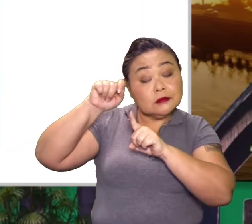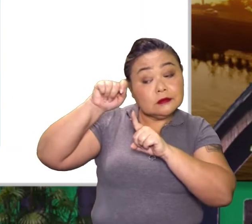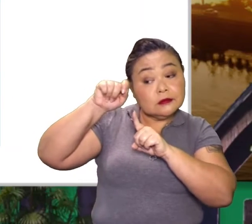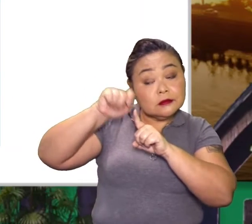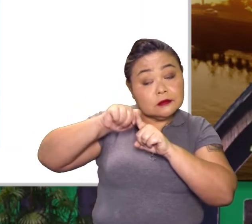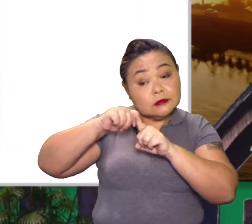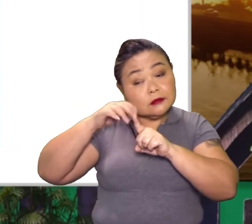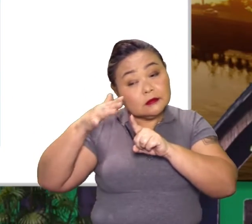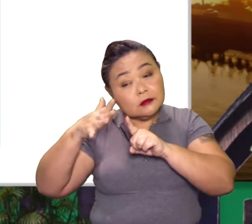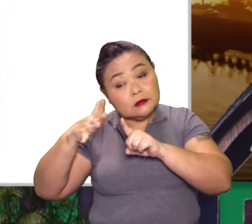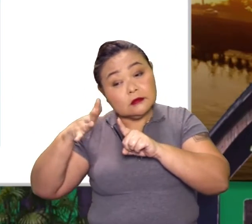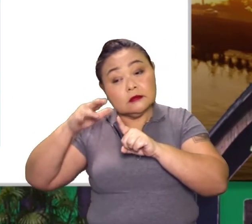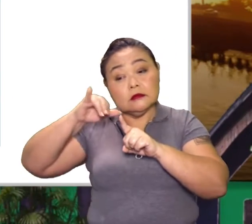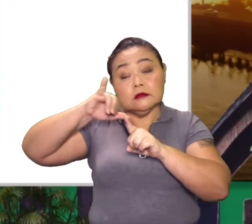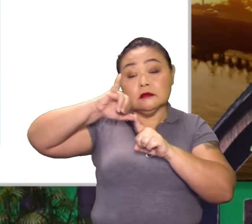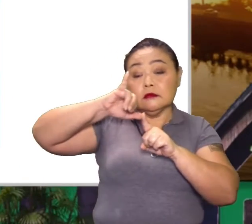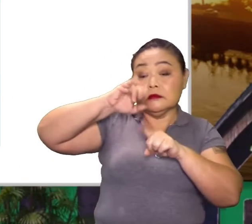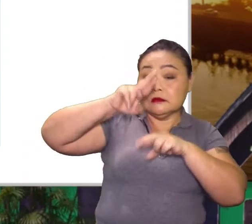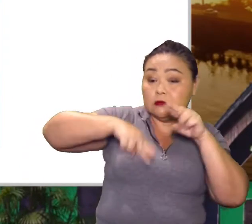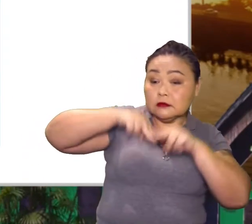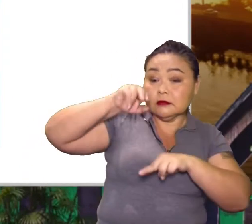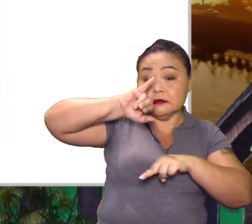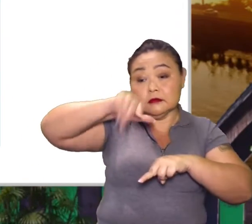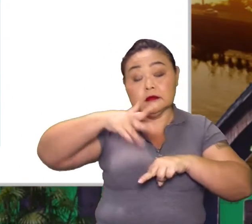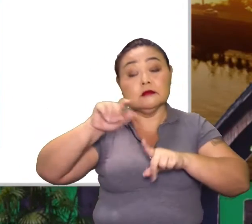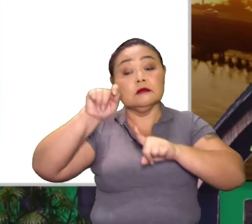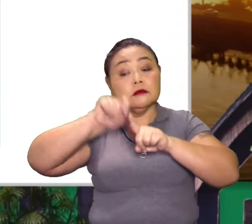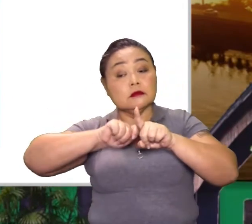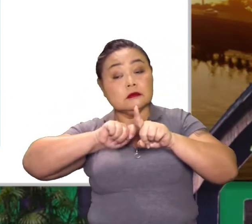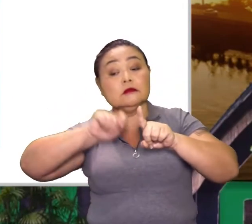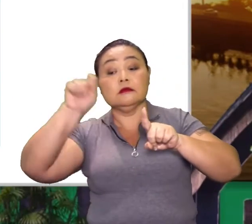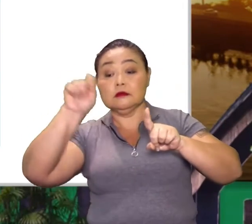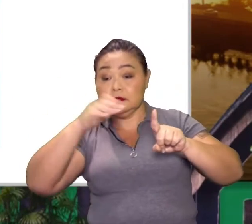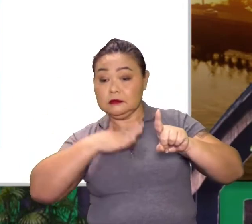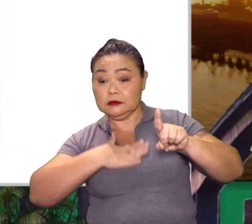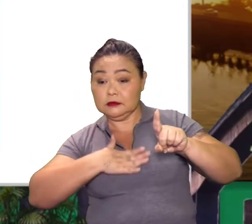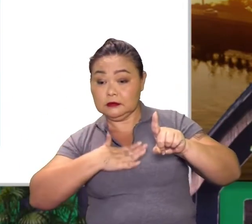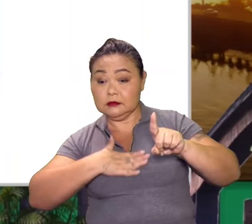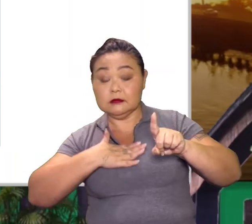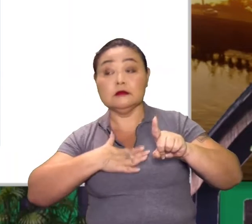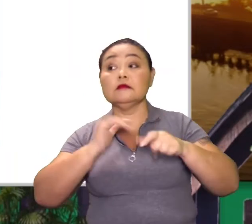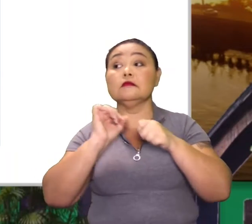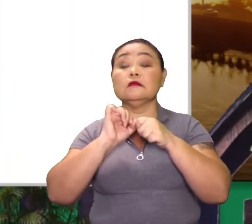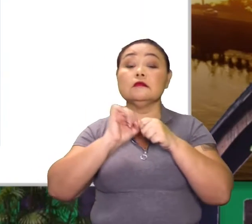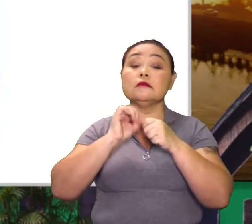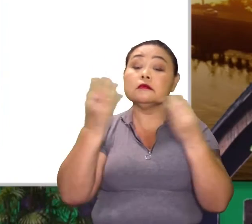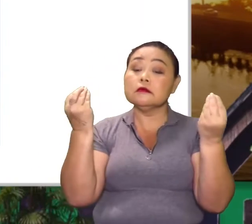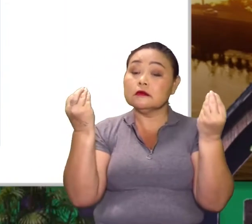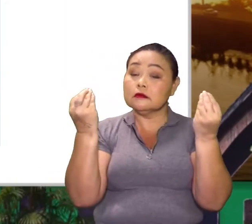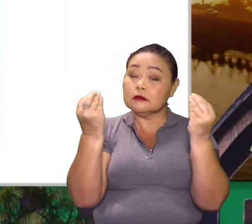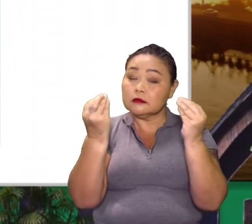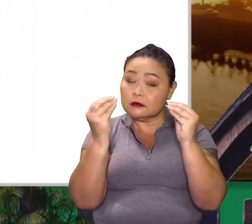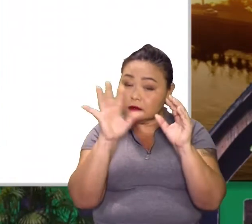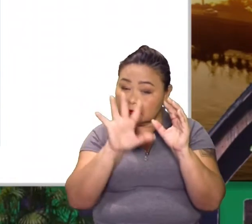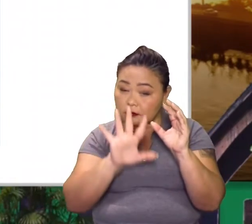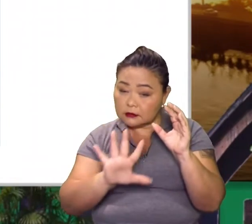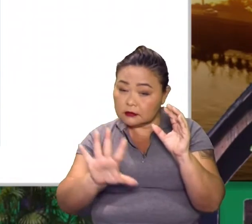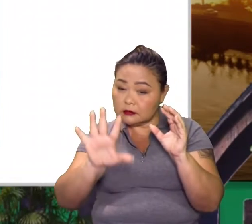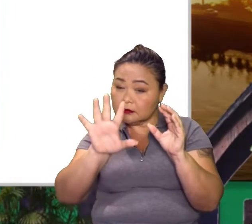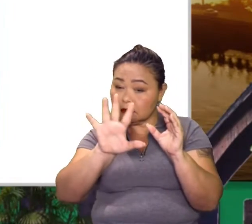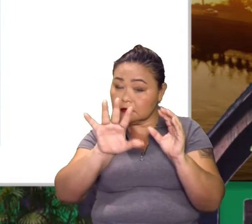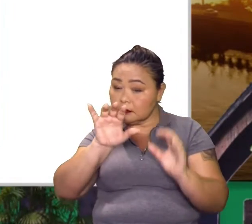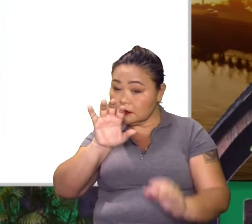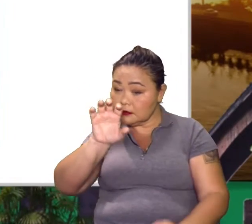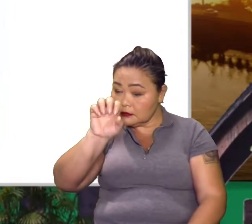ano, nos meados de junho, julho, agosto, forma-se lá na região sul